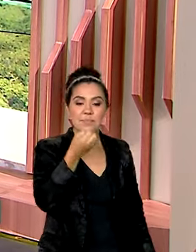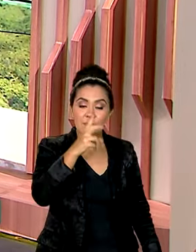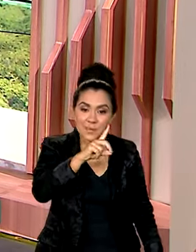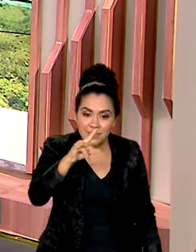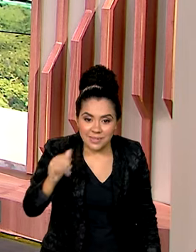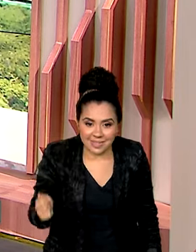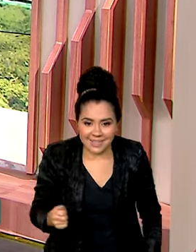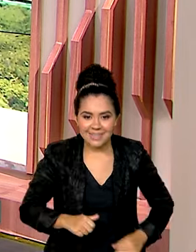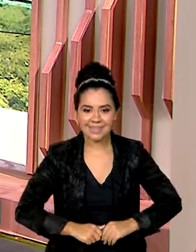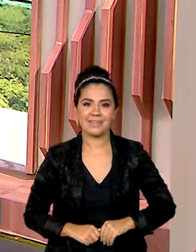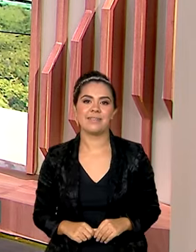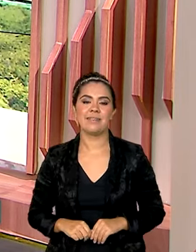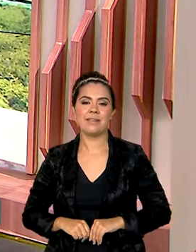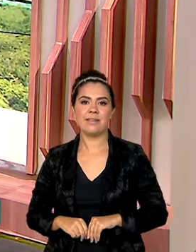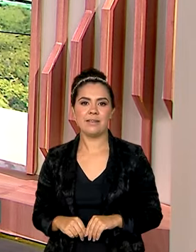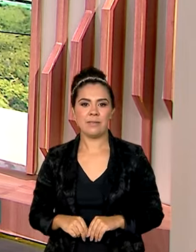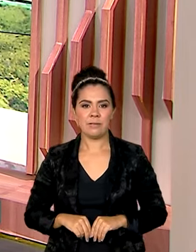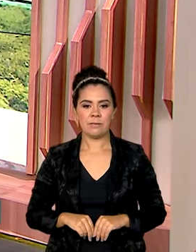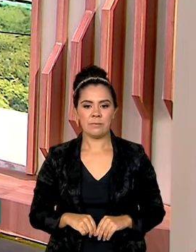Jéssica!